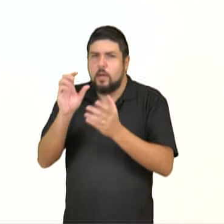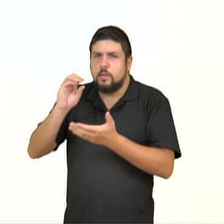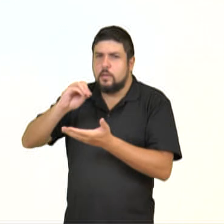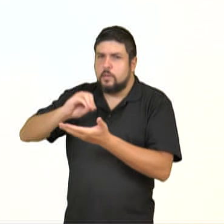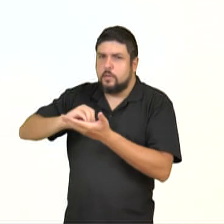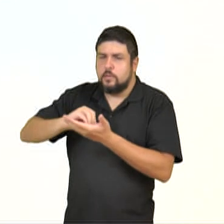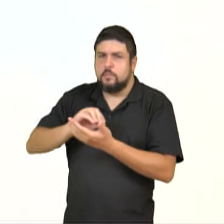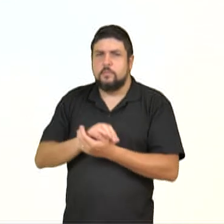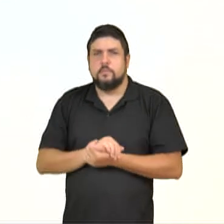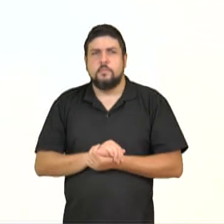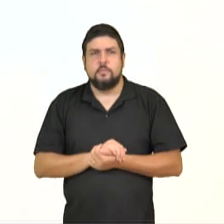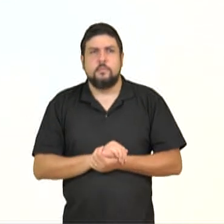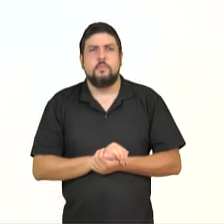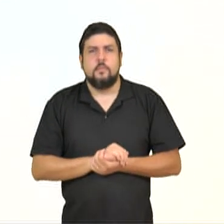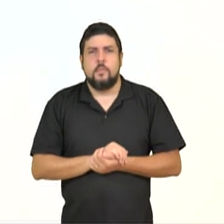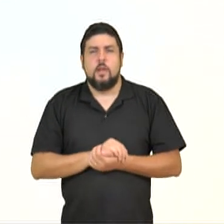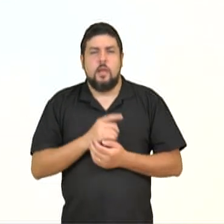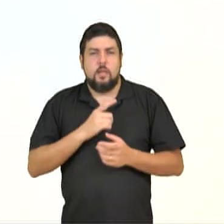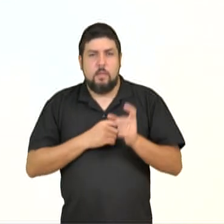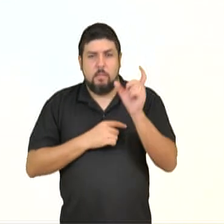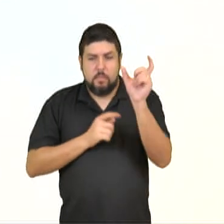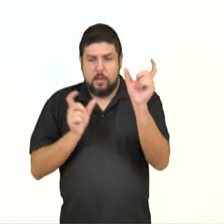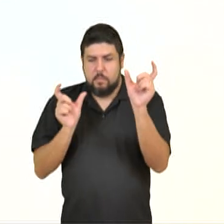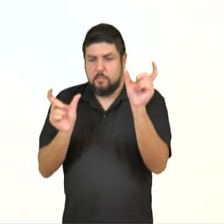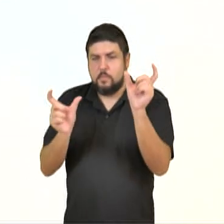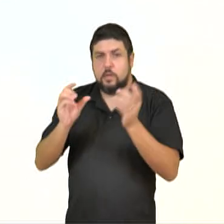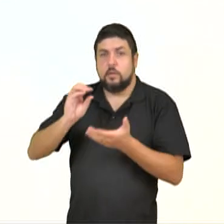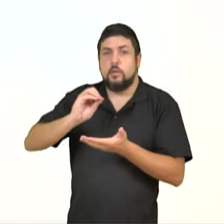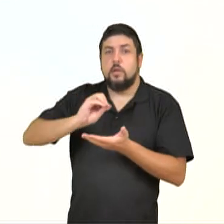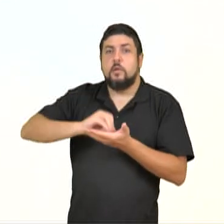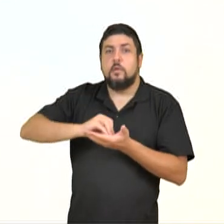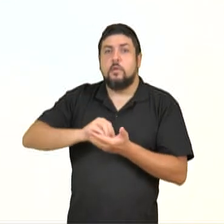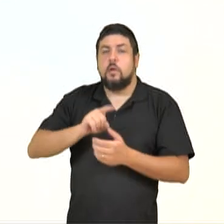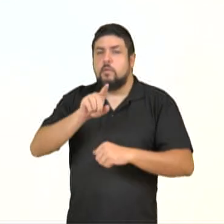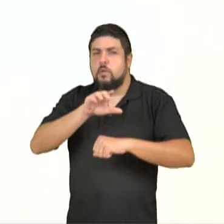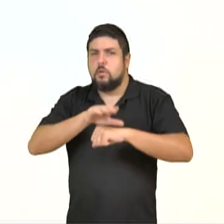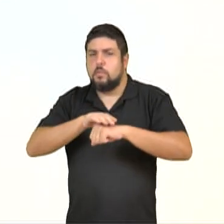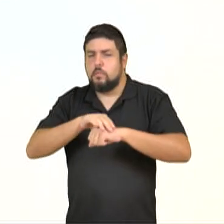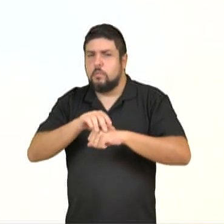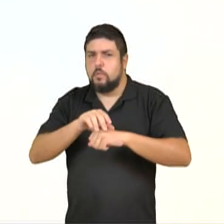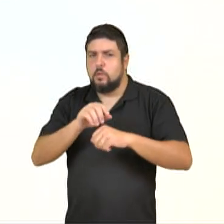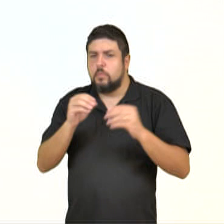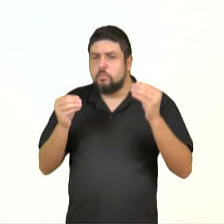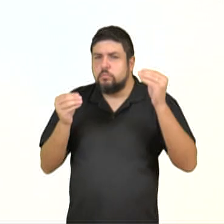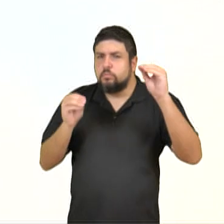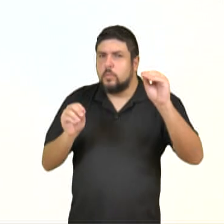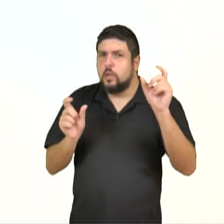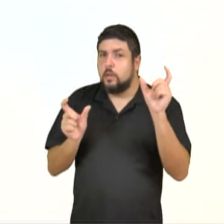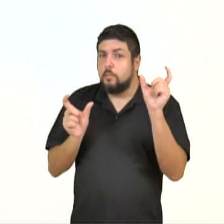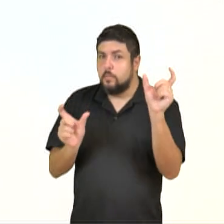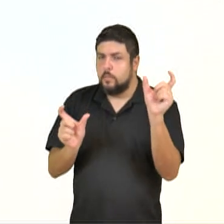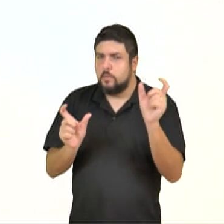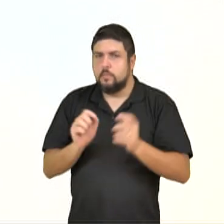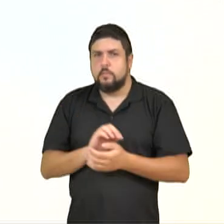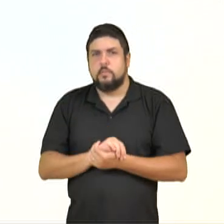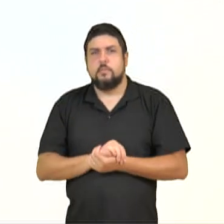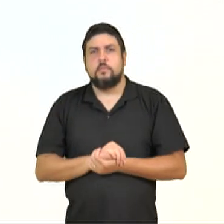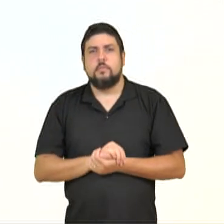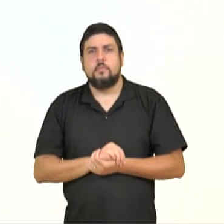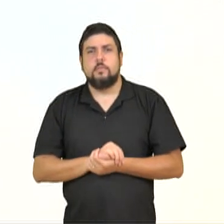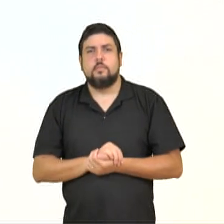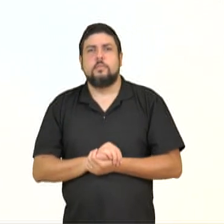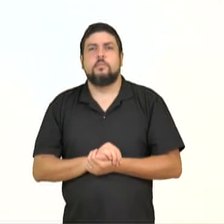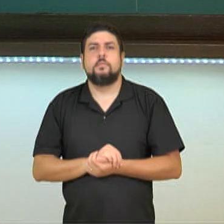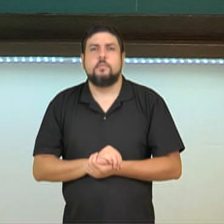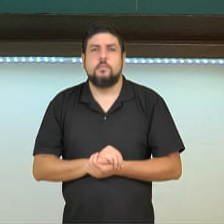Então, essas duas lacunas, né, você vai preencher com a resposta adequada. Olha só, aí você vai